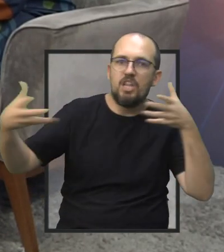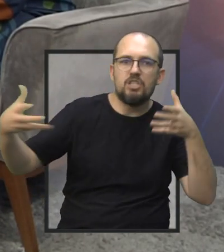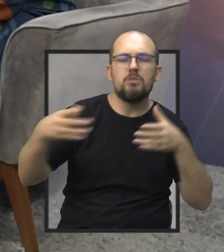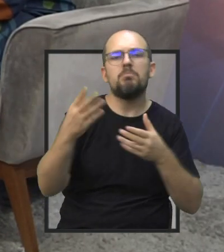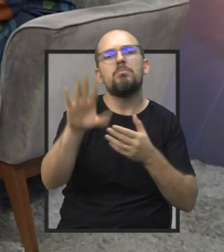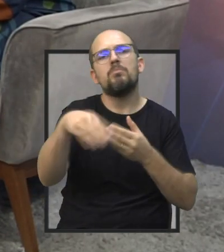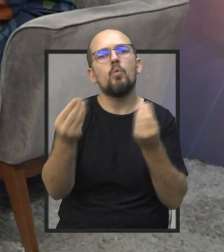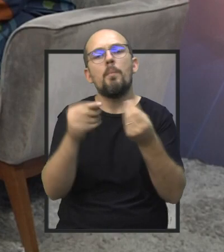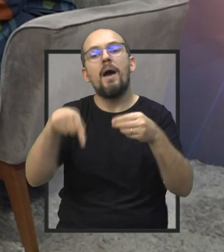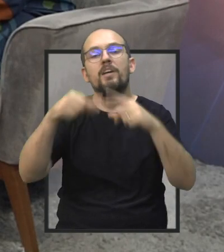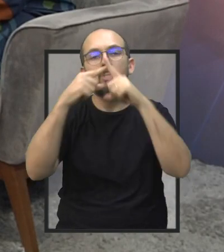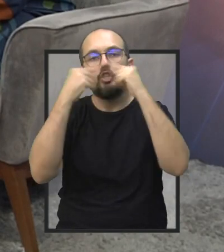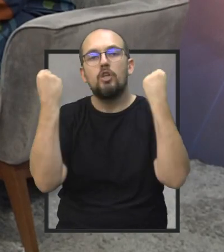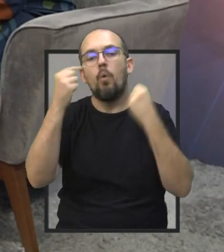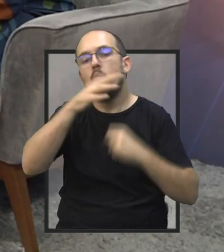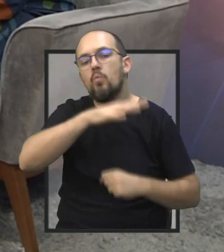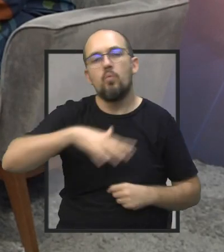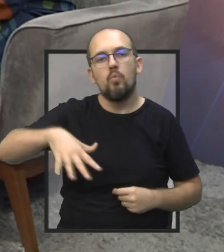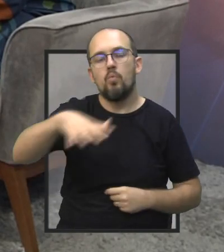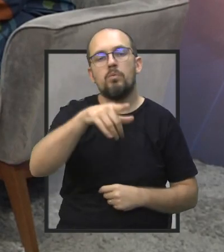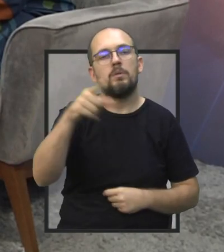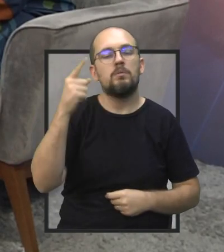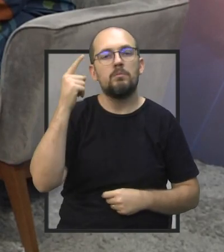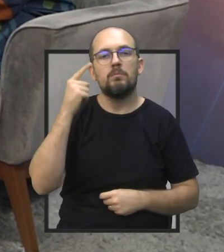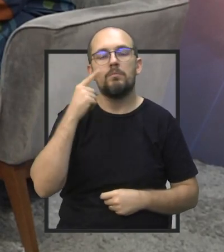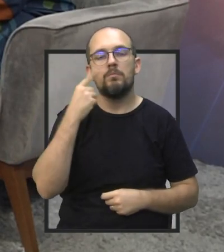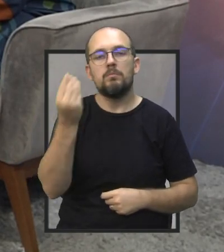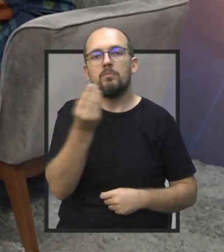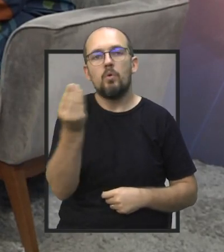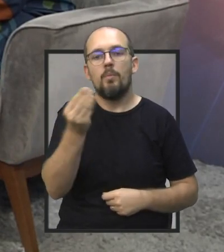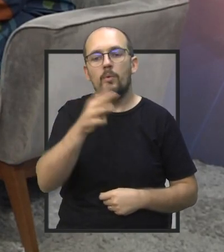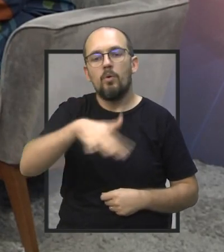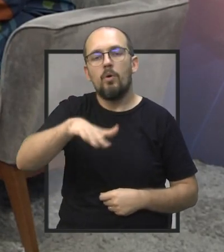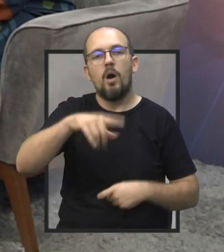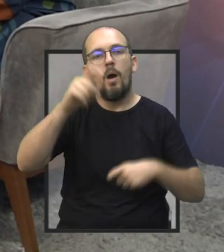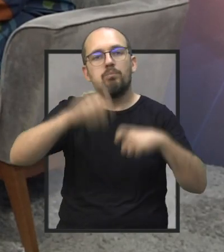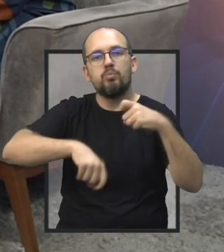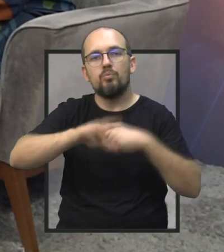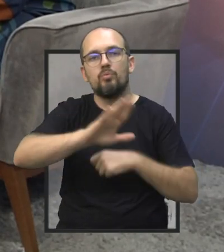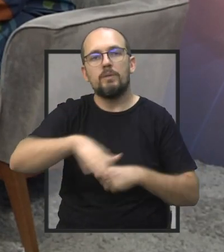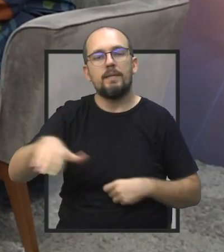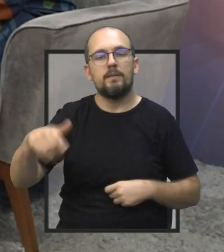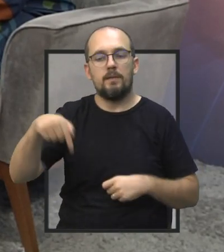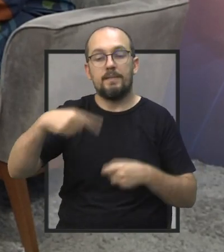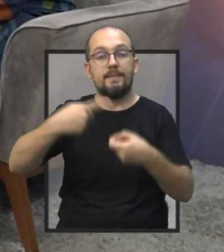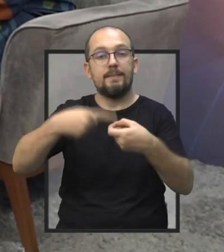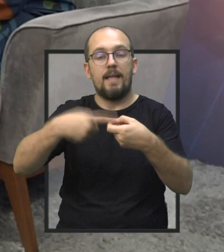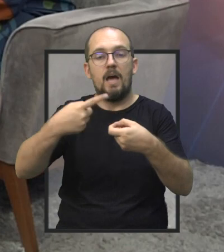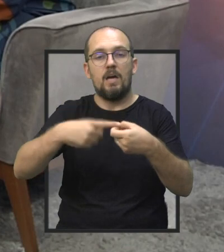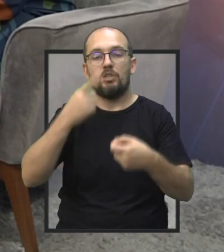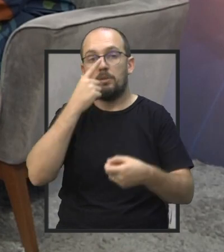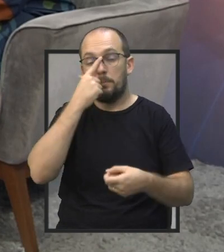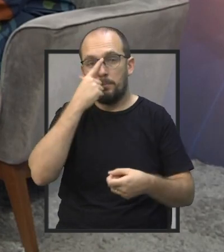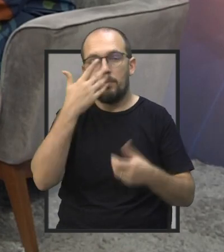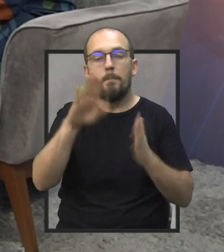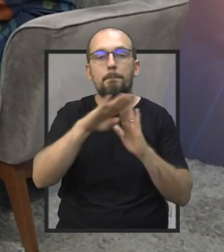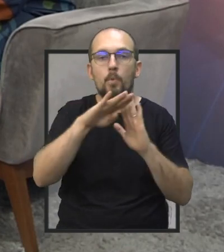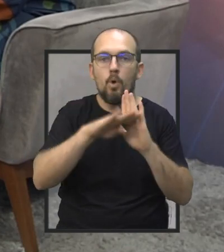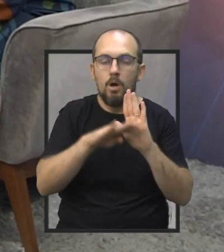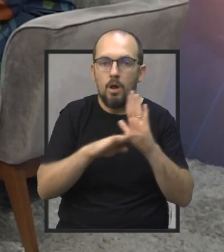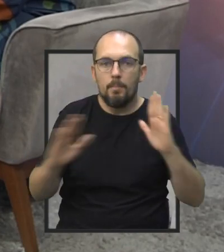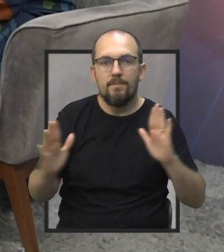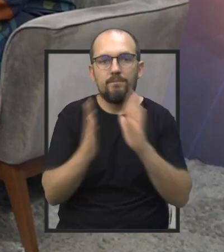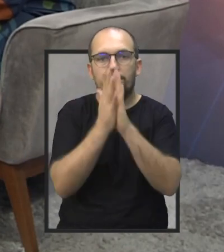Como é que está o cenário aqui em Jaú, doutora? Assim, como que é essa situação do abuso sexual aqui na cidade? Quais são os programas